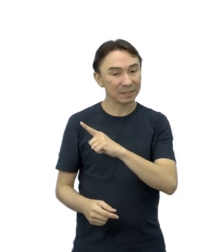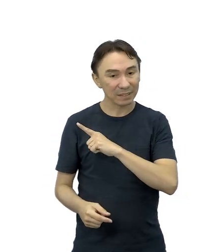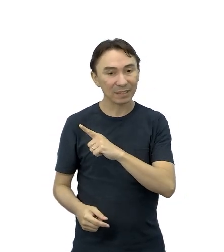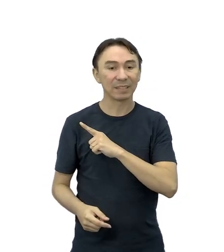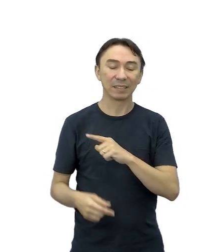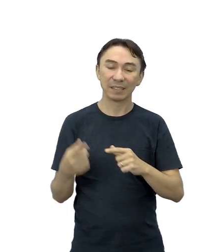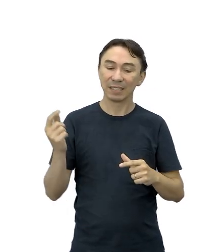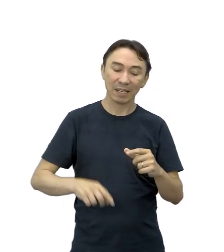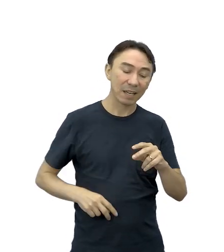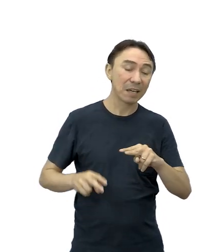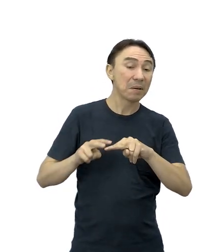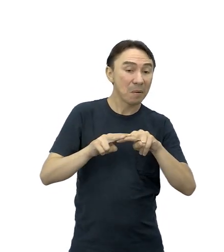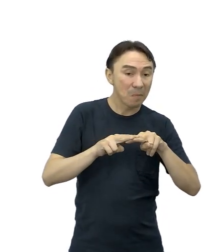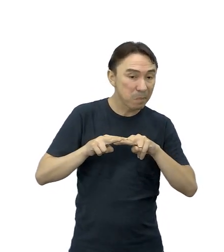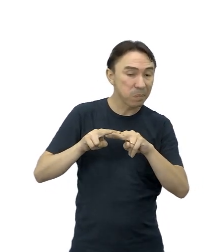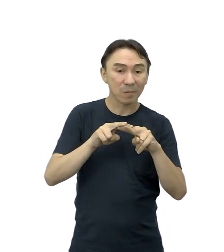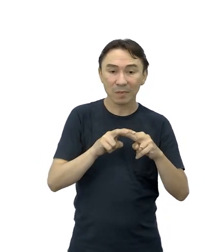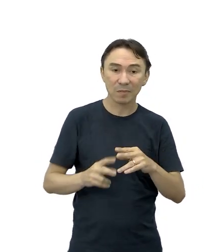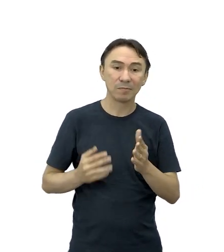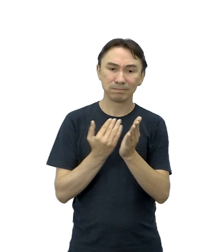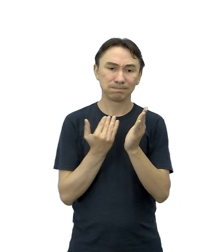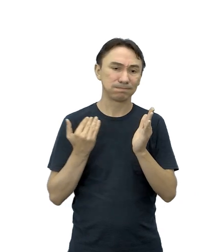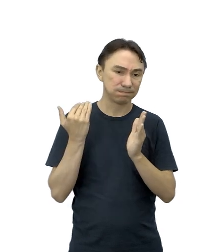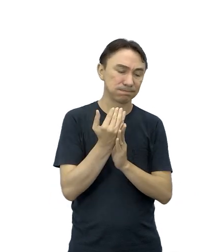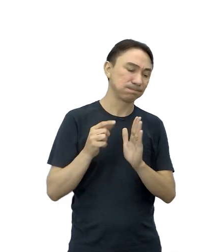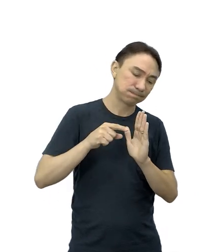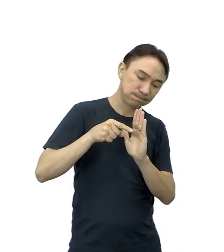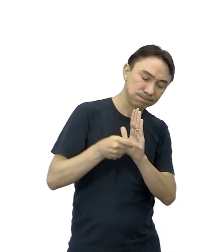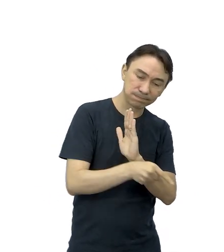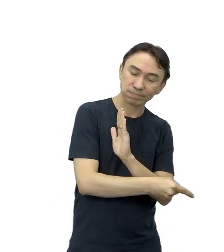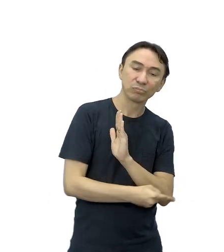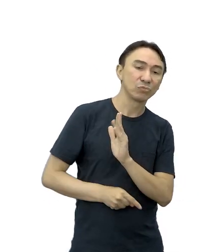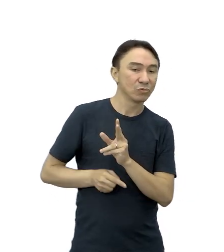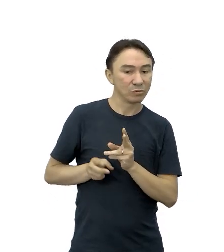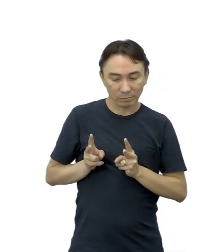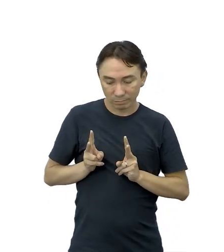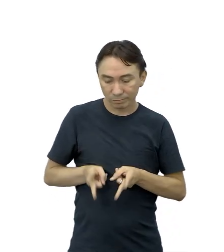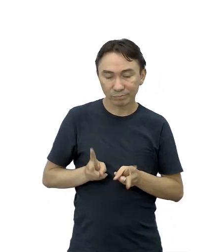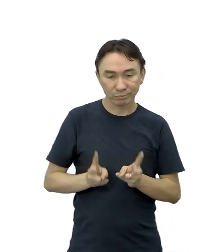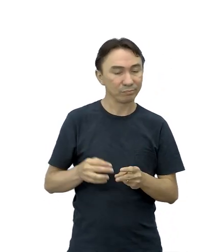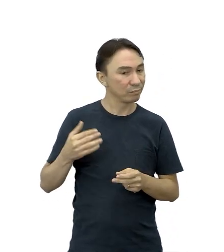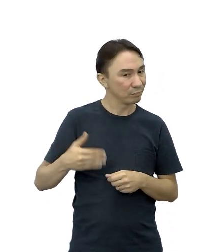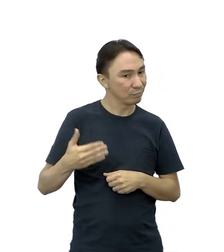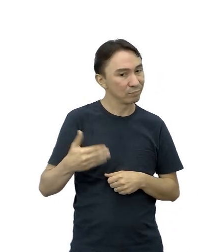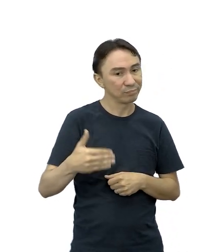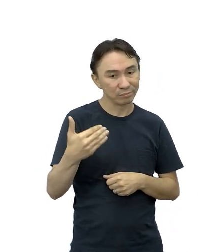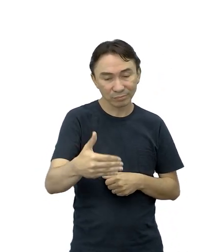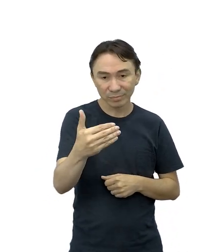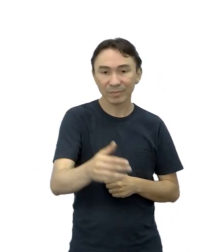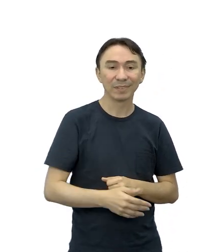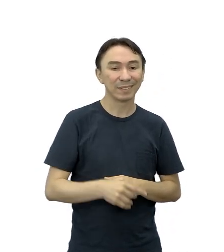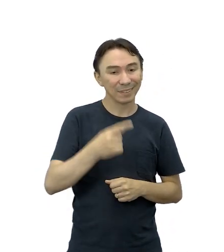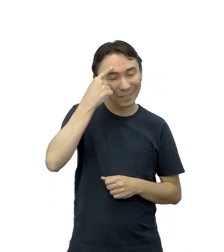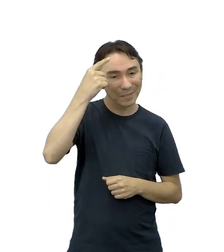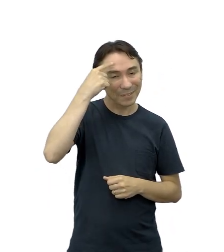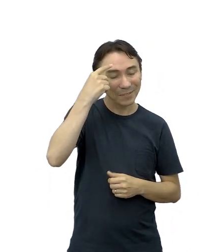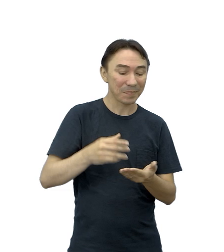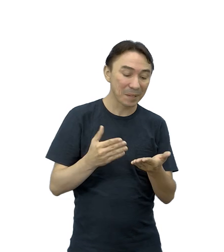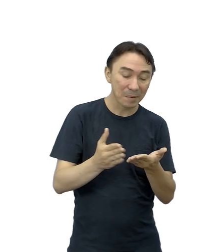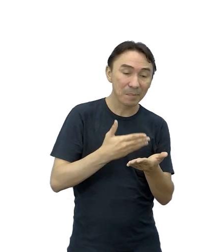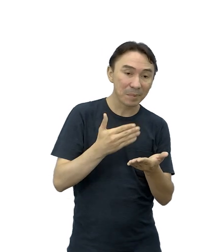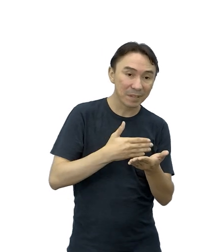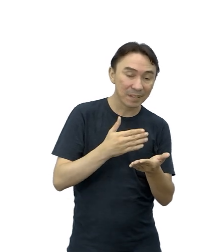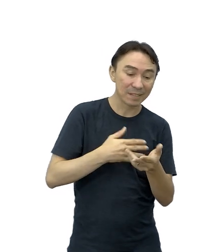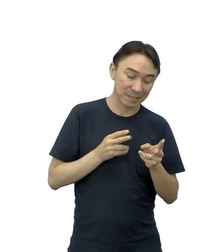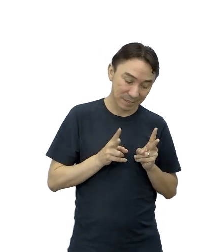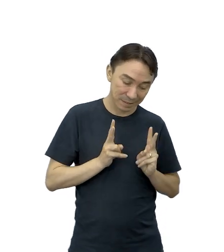recuperação, reforço e aprofundamento contínuo, com foco nas habilidades essenciais, aí o aprender sempre voltando, né, para ser ali